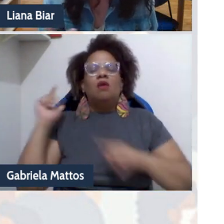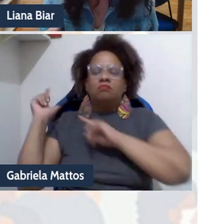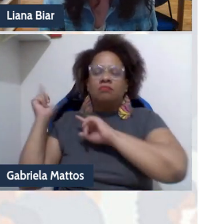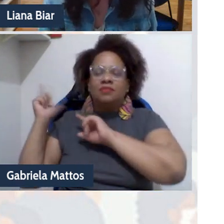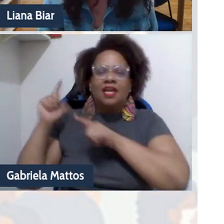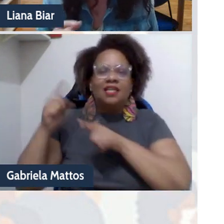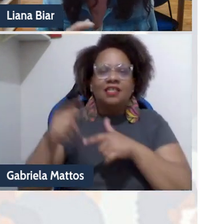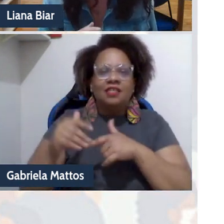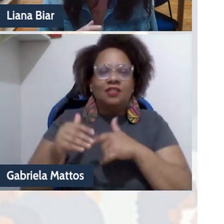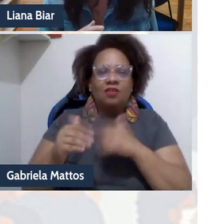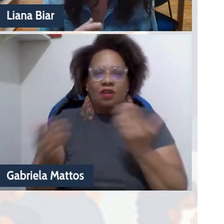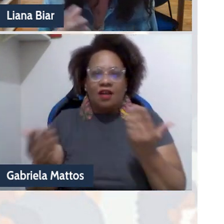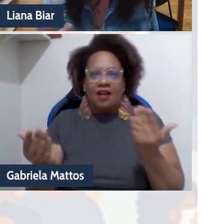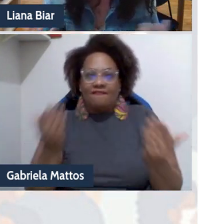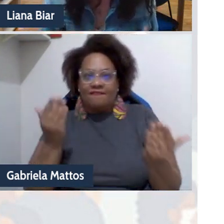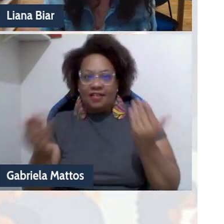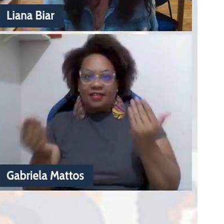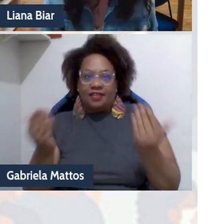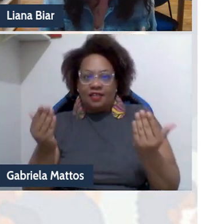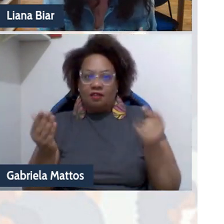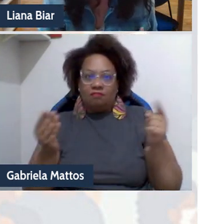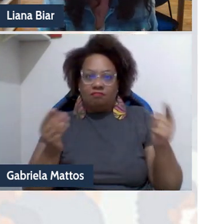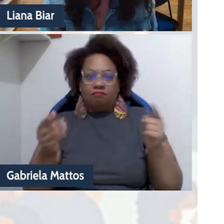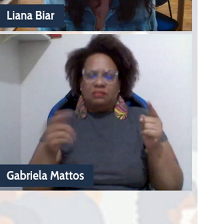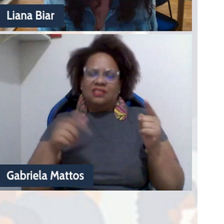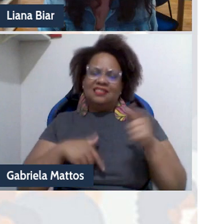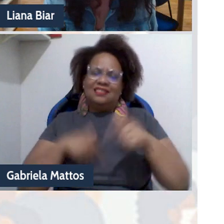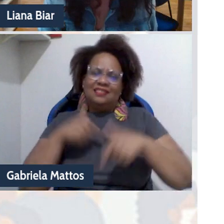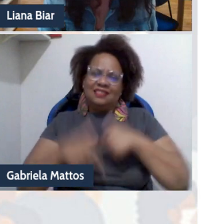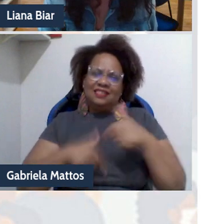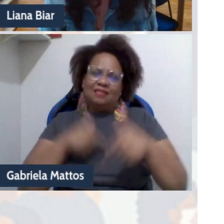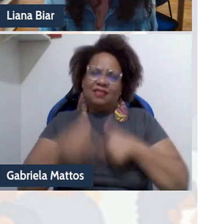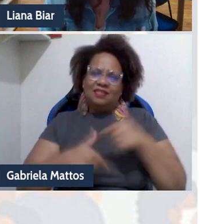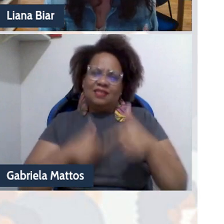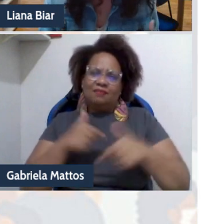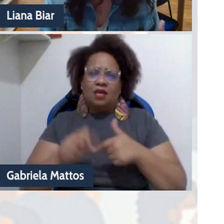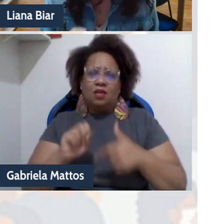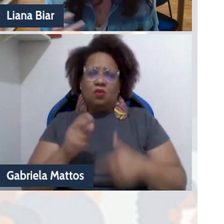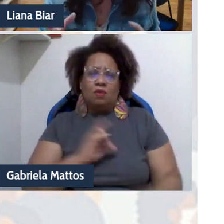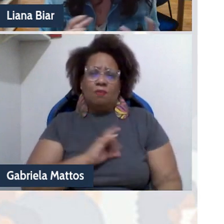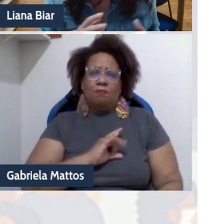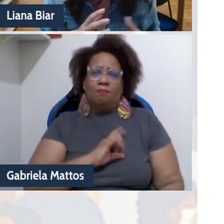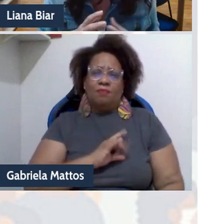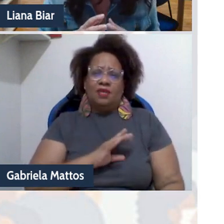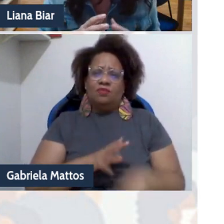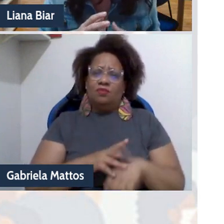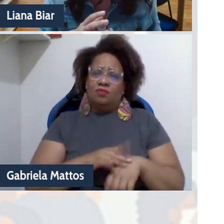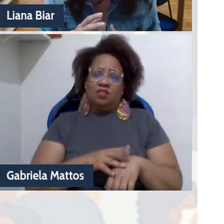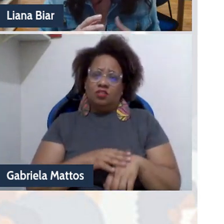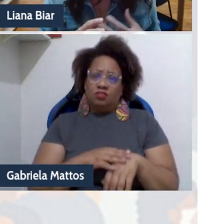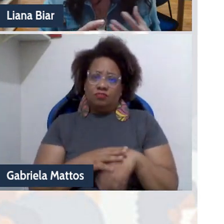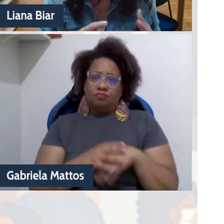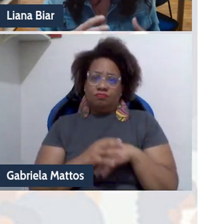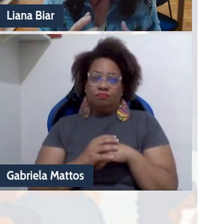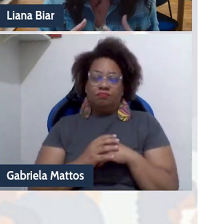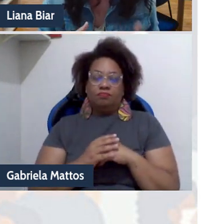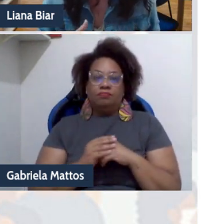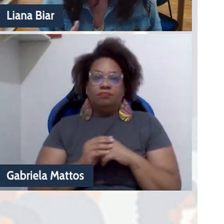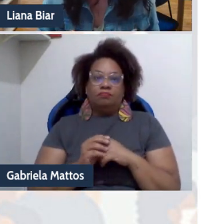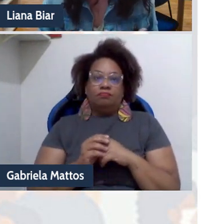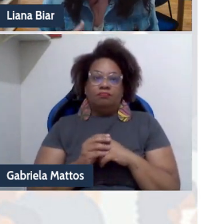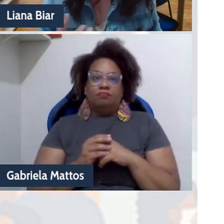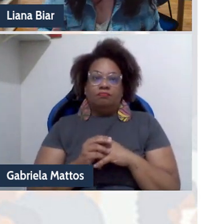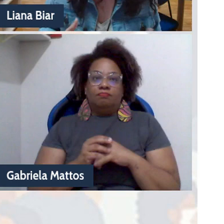uma para outra, né? Num caso é o excesso de trabalho, no outro caso é o medo de ficar doente. Às vezes, os